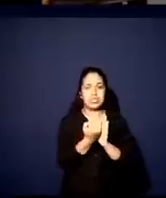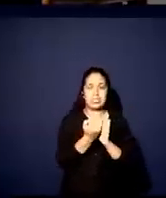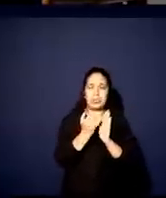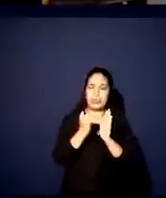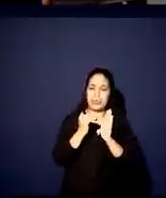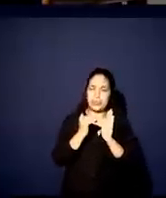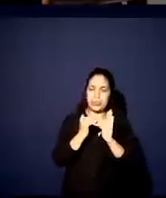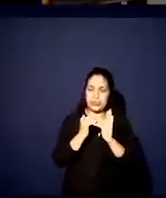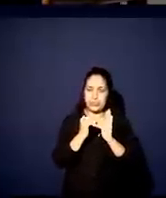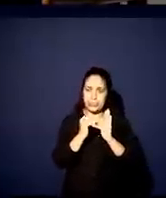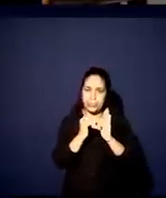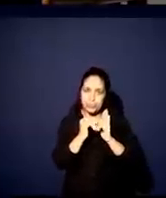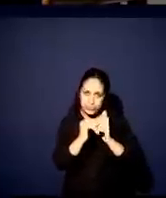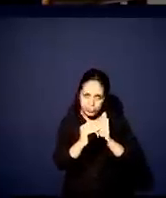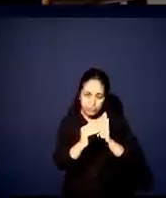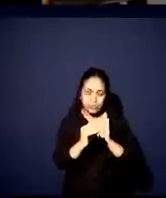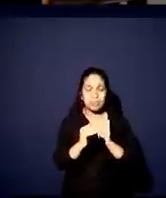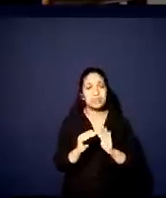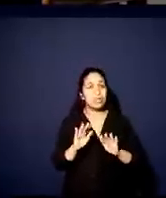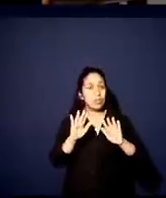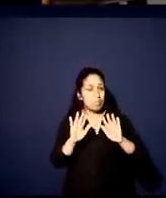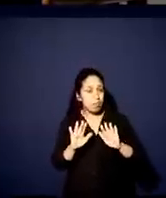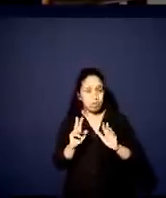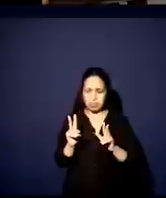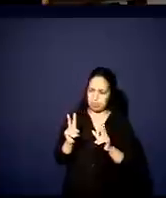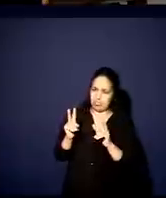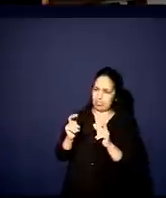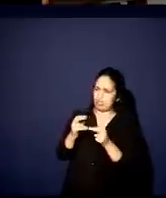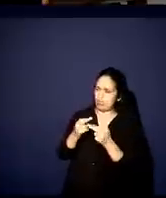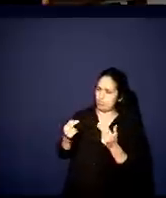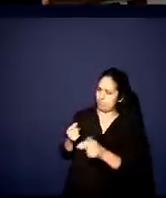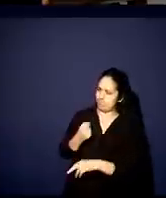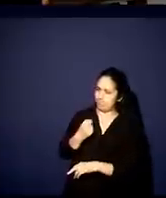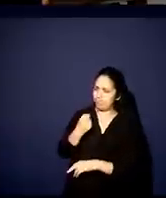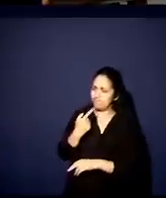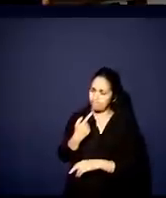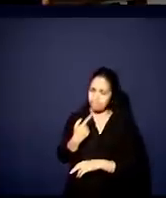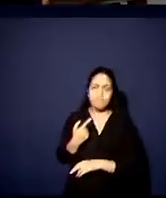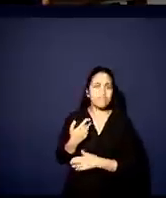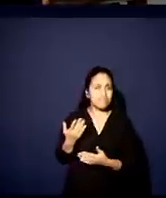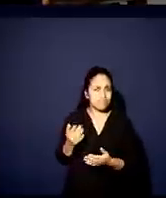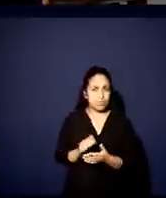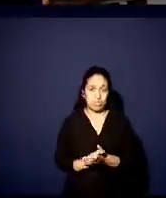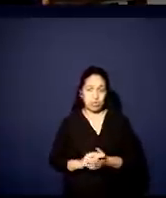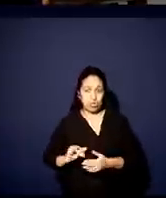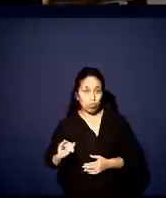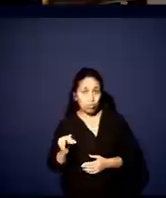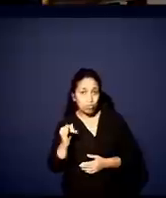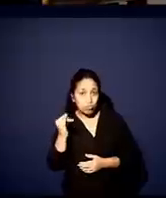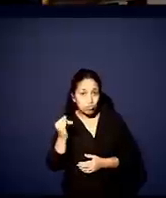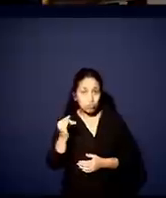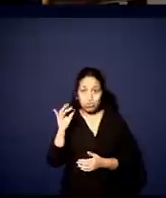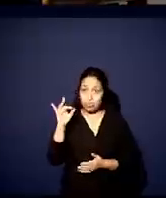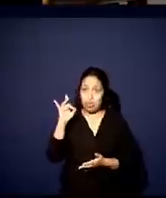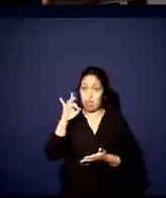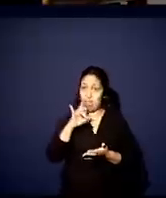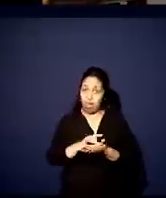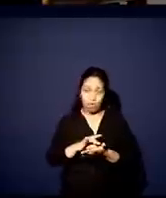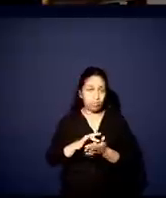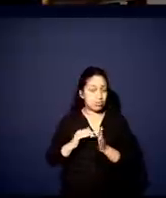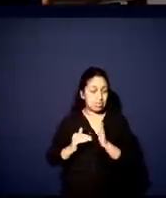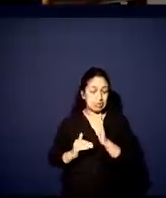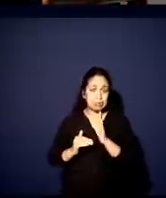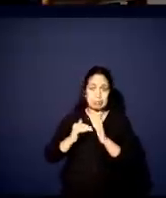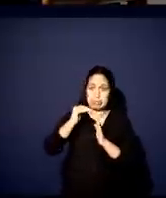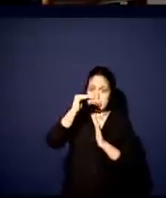A gente está vendo, por outro lado, uma situação um pouco contraditória, que o juro real ex-ante está muito alto, a inflação